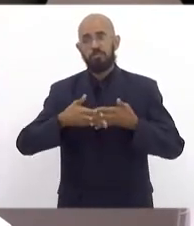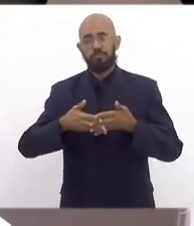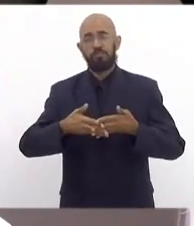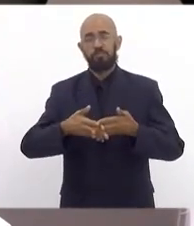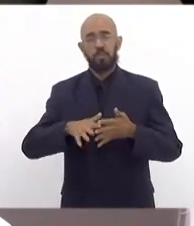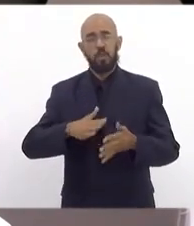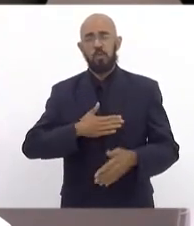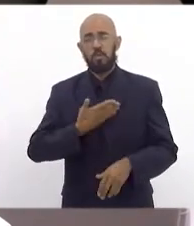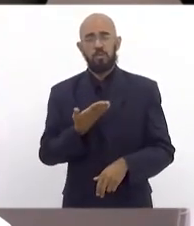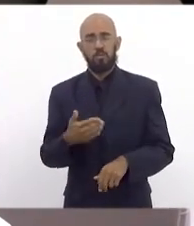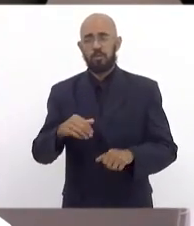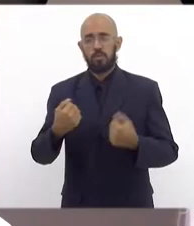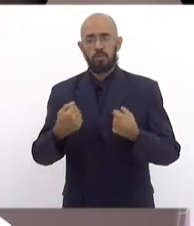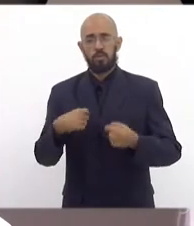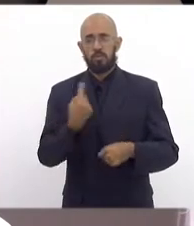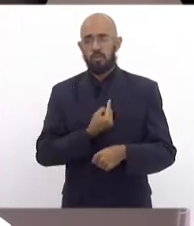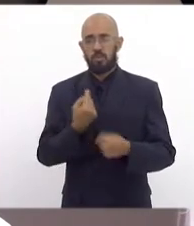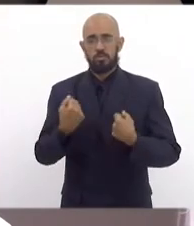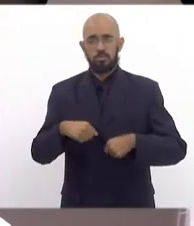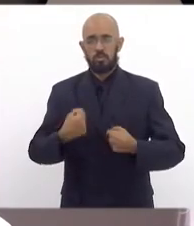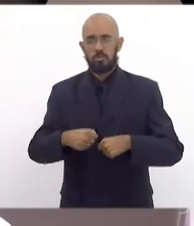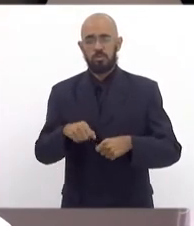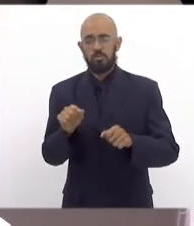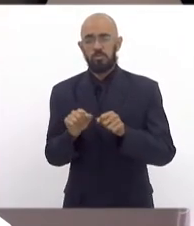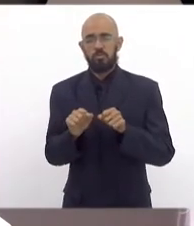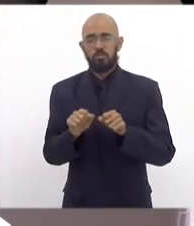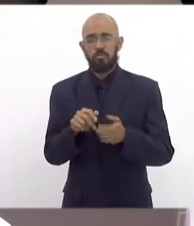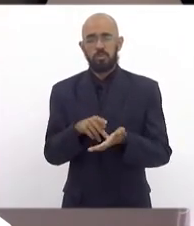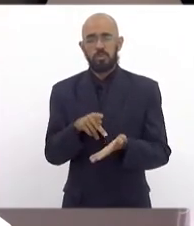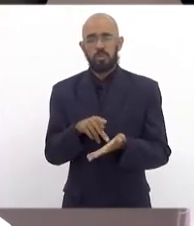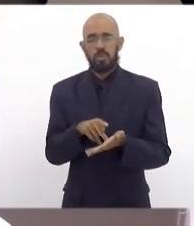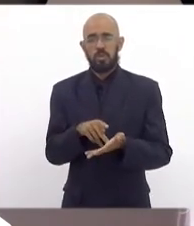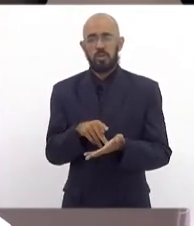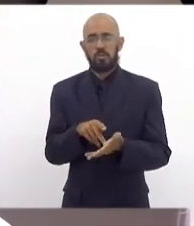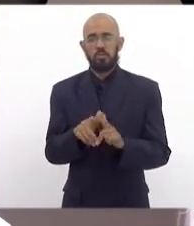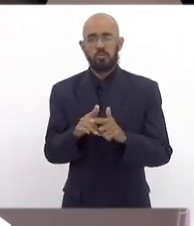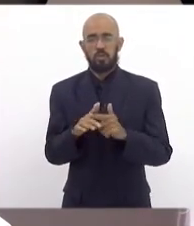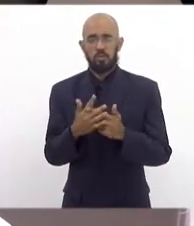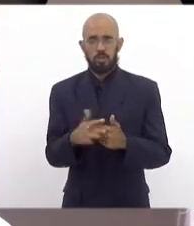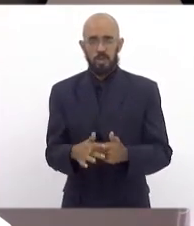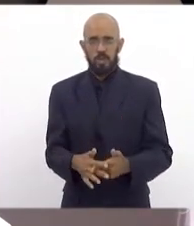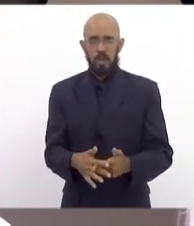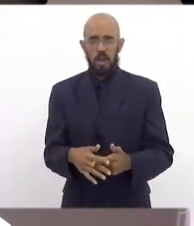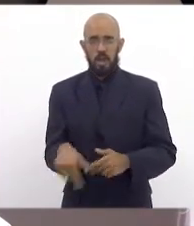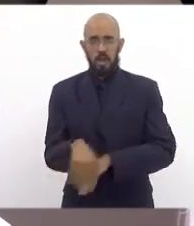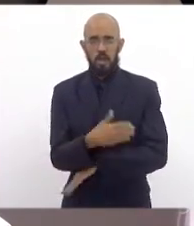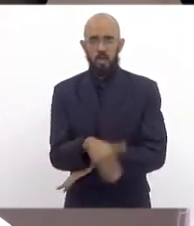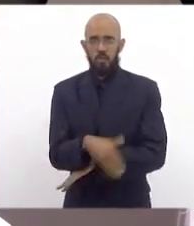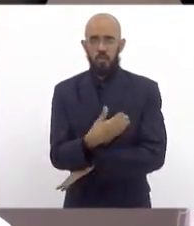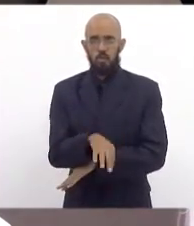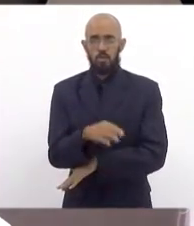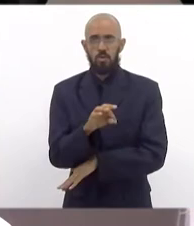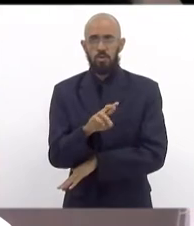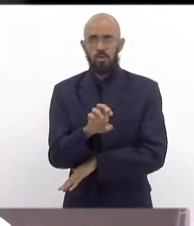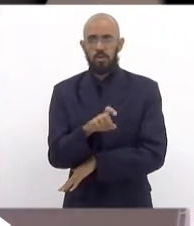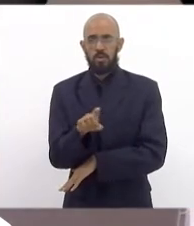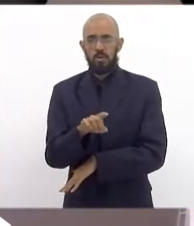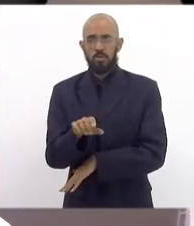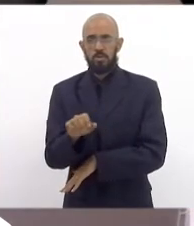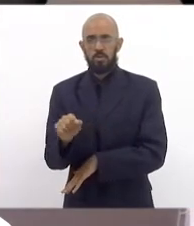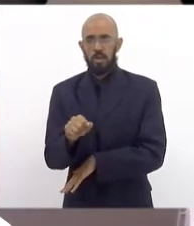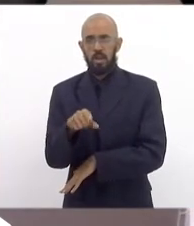e que nós precisamos realmente resgatar Rua Teresa e esse projeto ver exatamente de